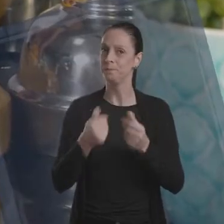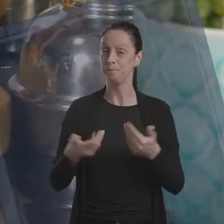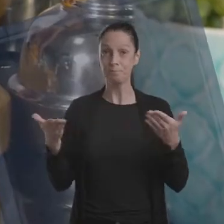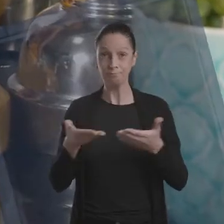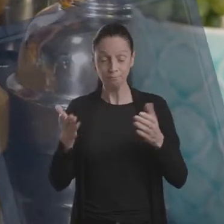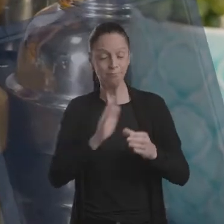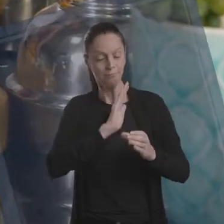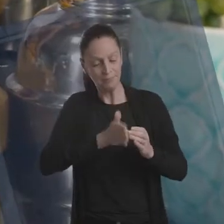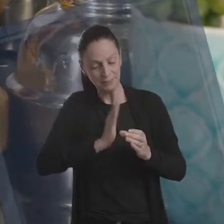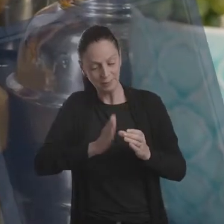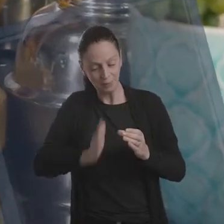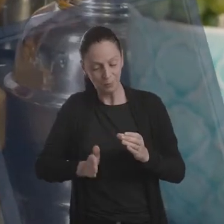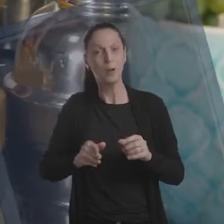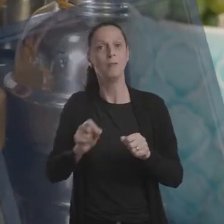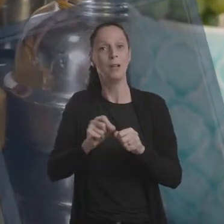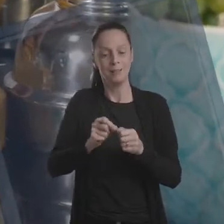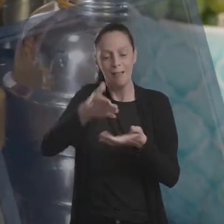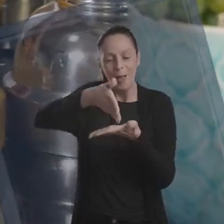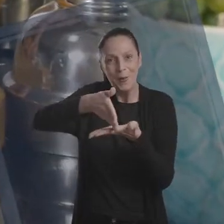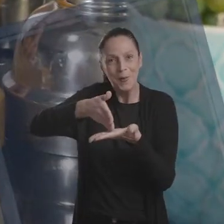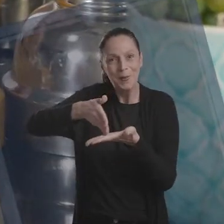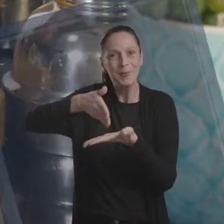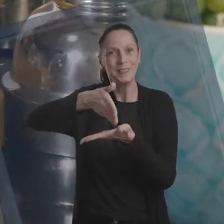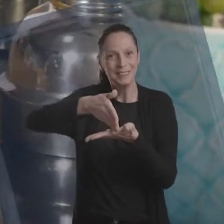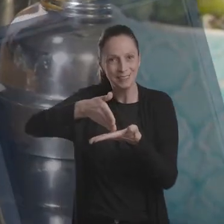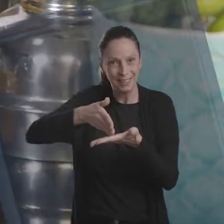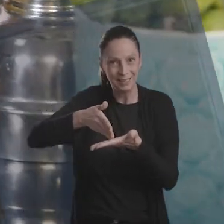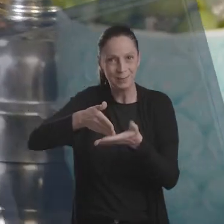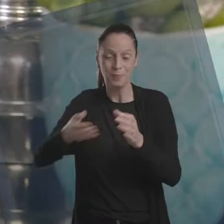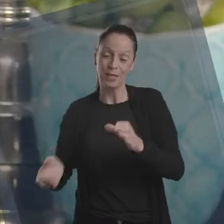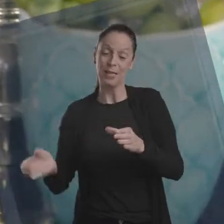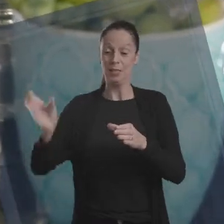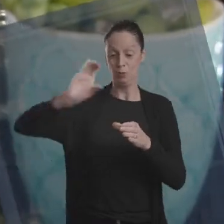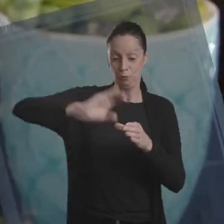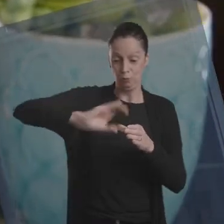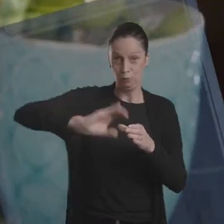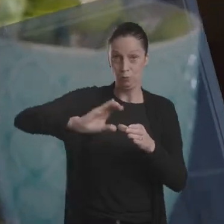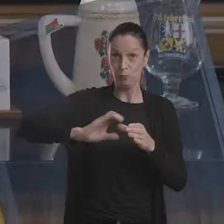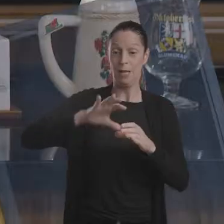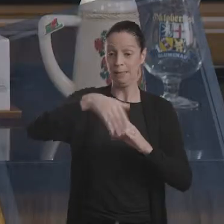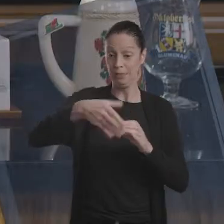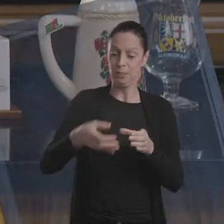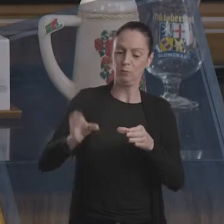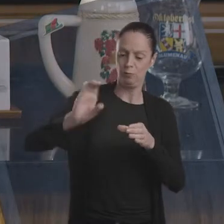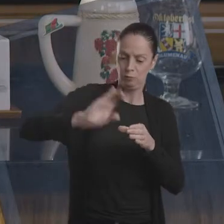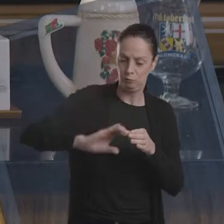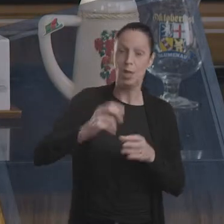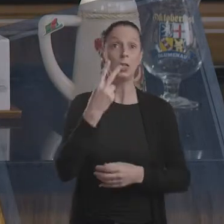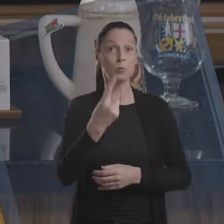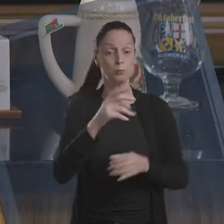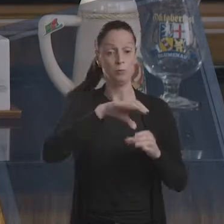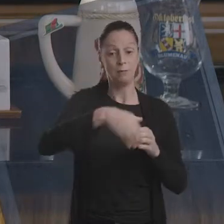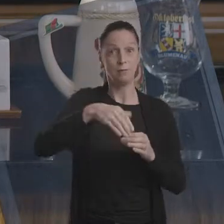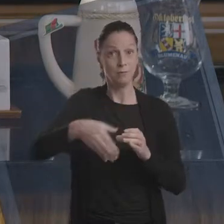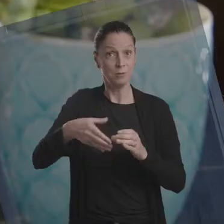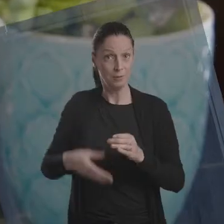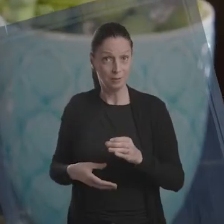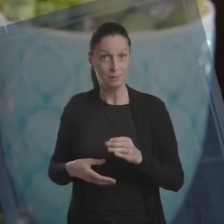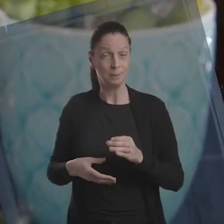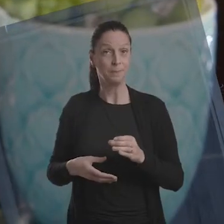aqui elas, além das rodelinhas, cortar ela meia lua. Vamos adicionar dentro de uma coqueteleira duas tangerinas.